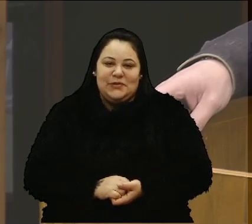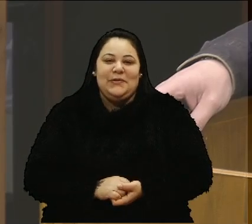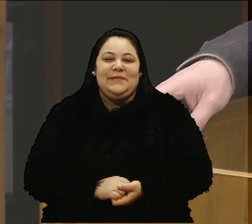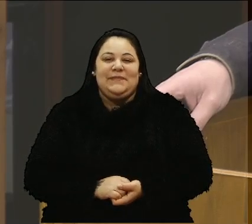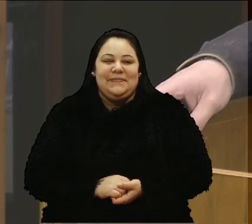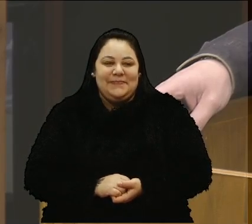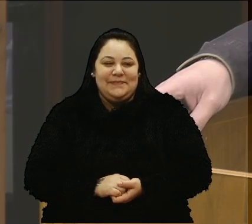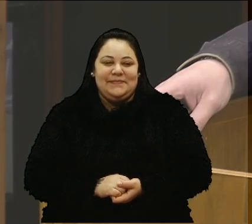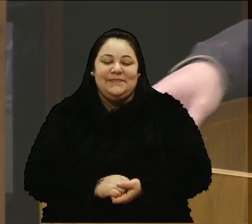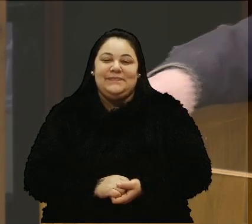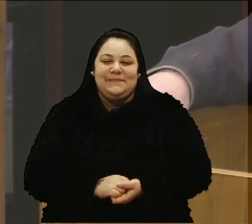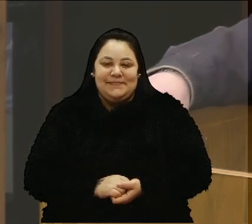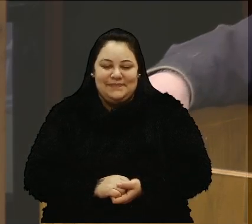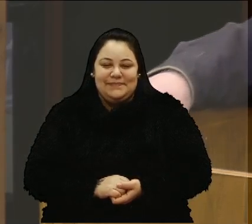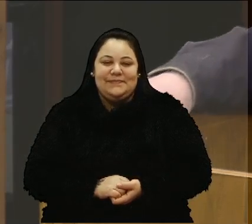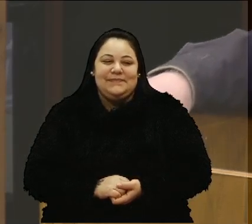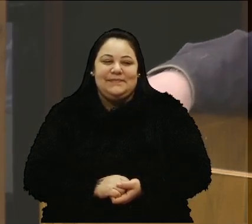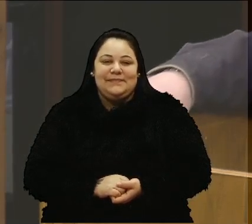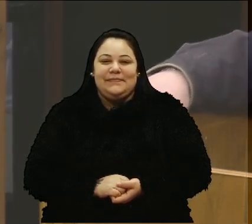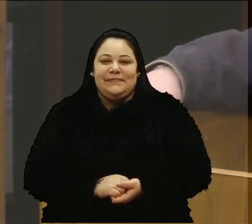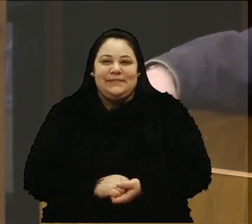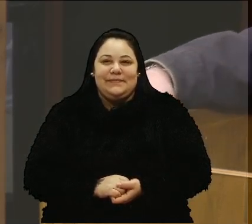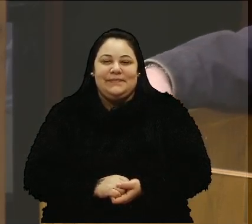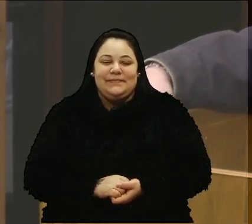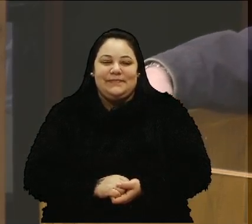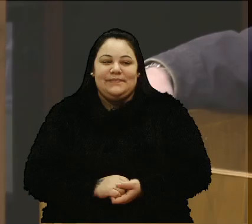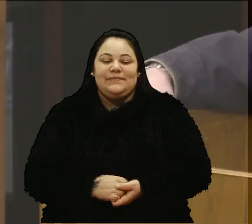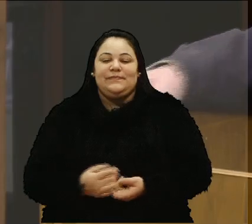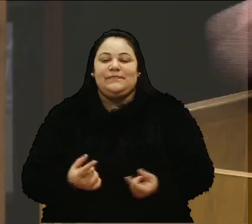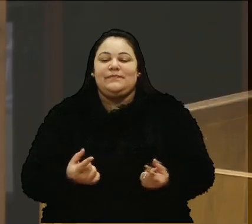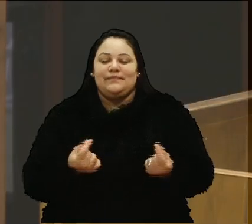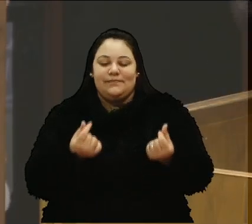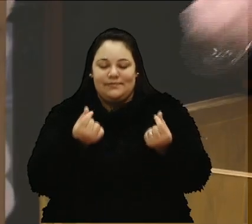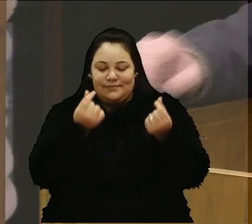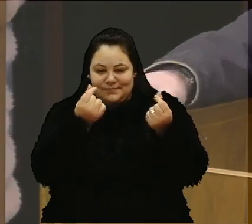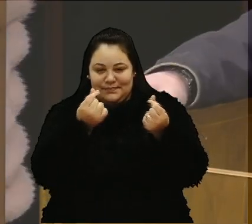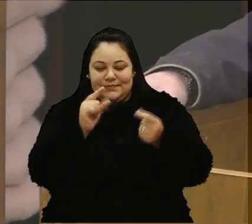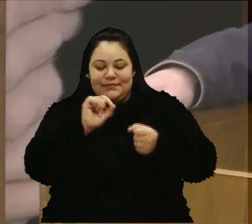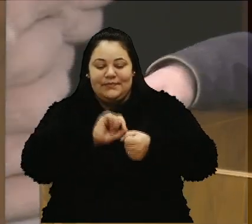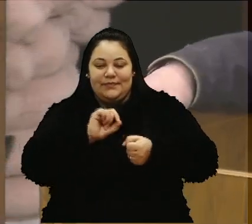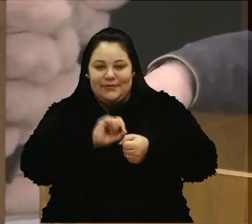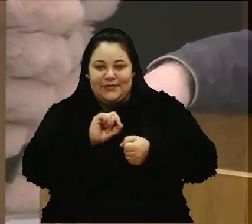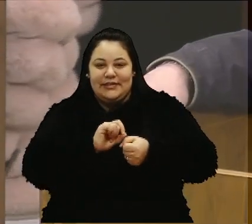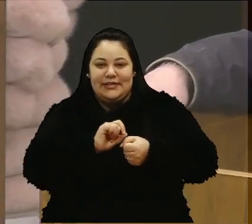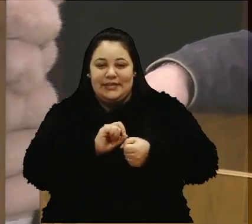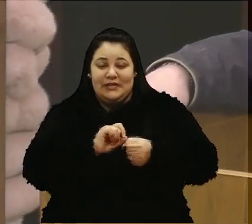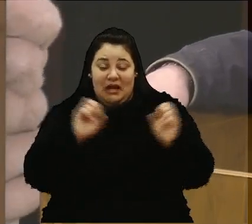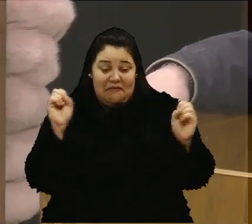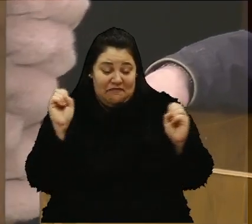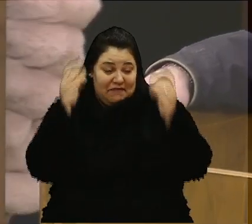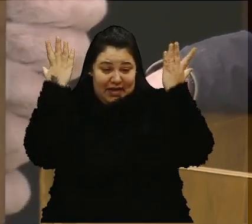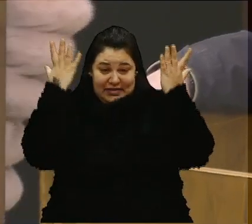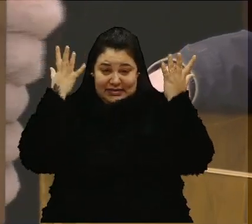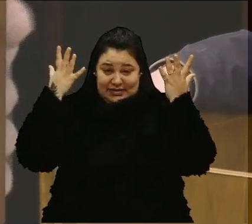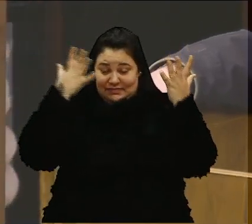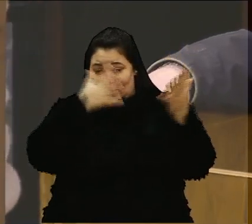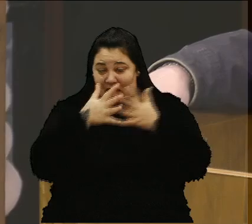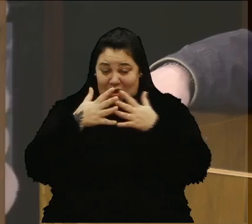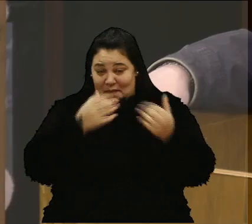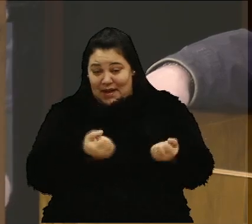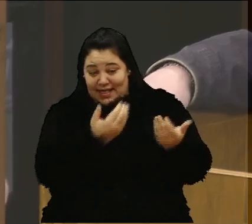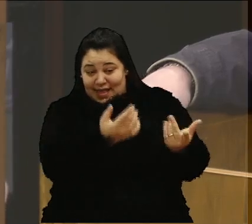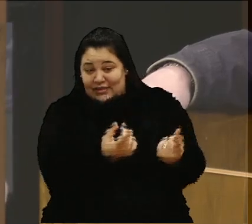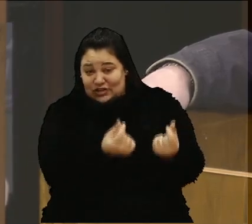Porque agora, dinheiro do Funrigs para fazer a farra do Boitatá, para dar para a escola de